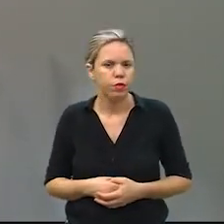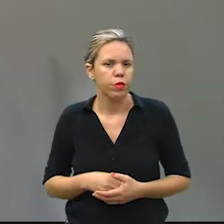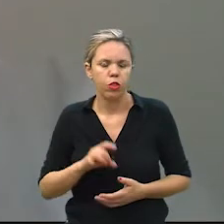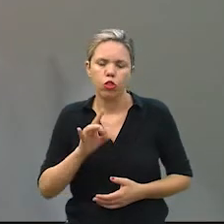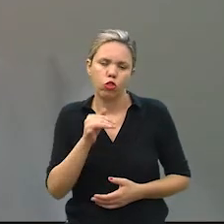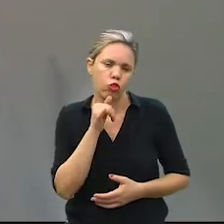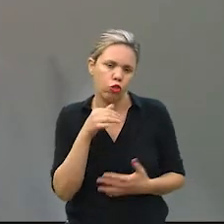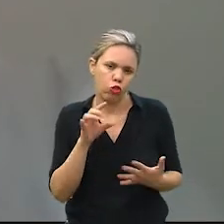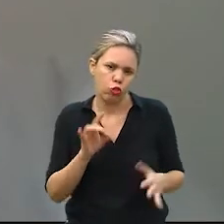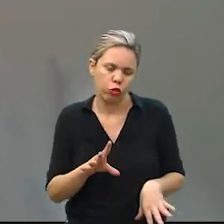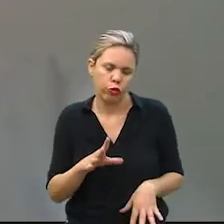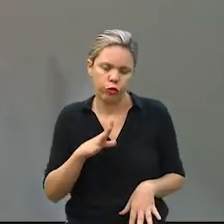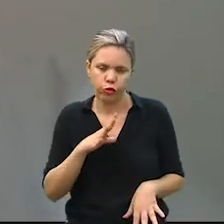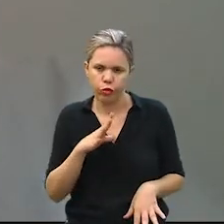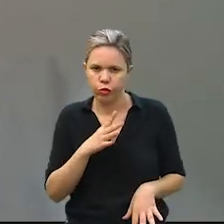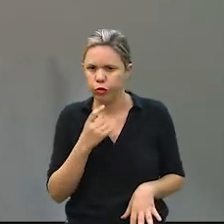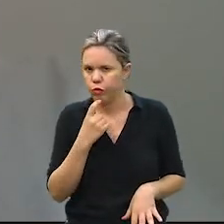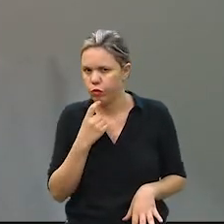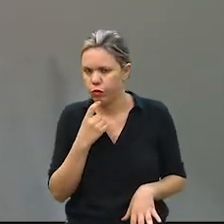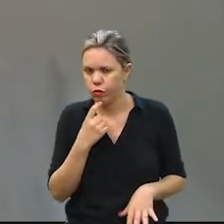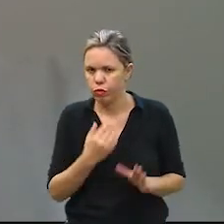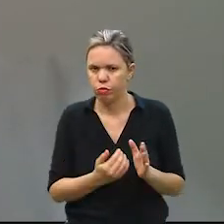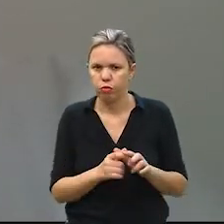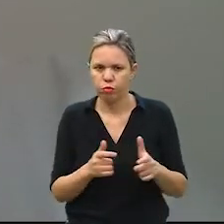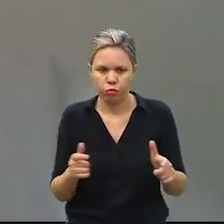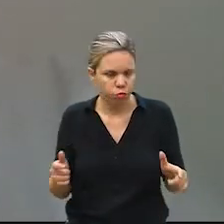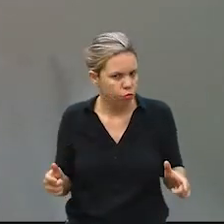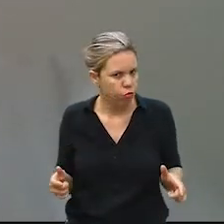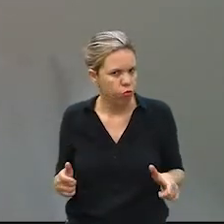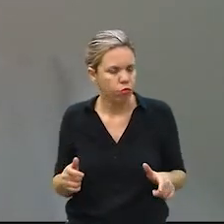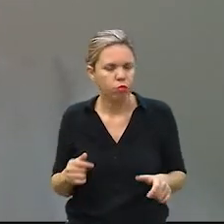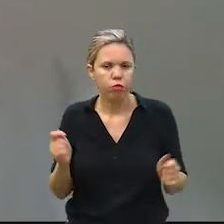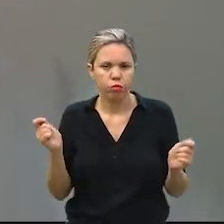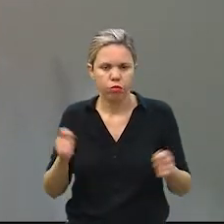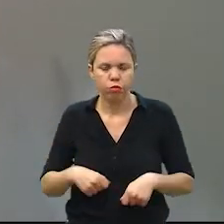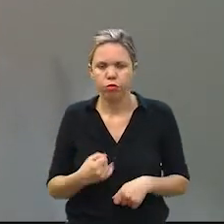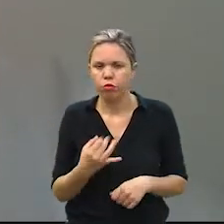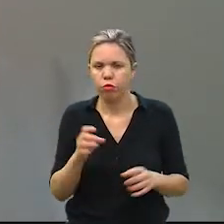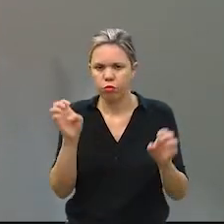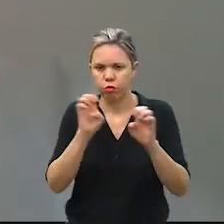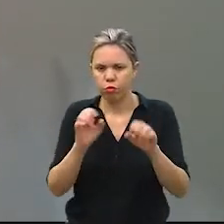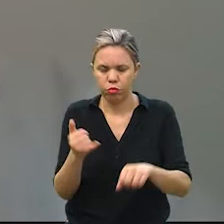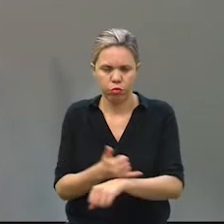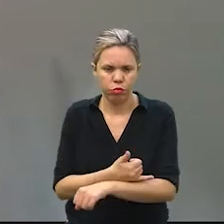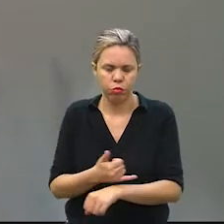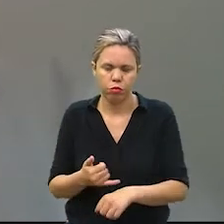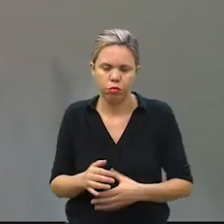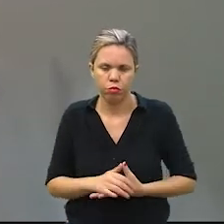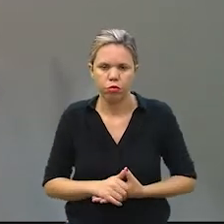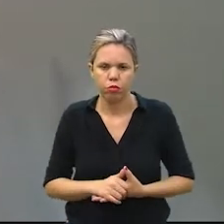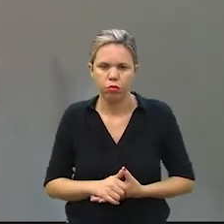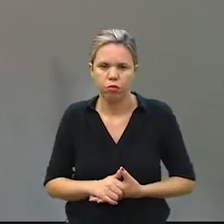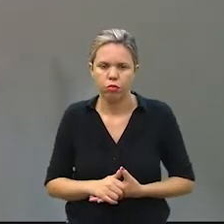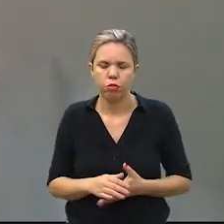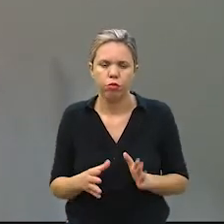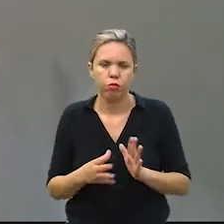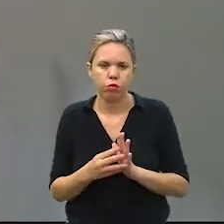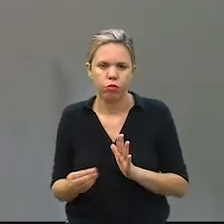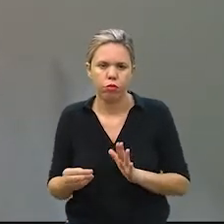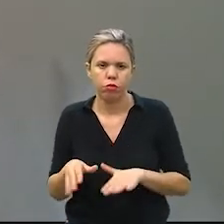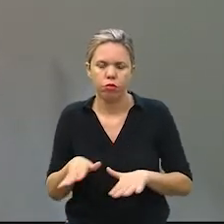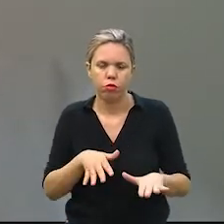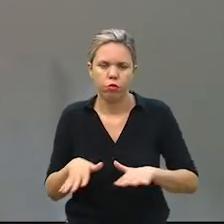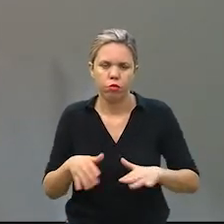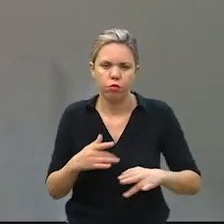dando exemplos de que a cidade de Campinas vinha crescendo na sua capacidade de infraestrutura, inclusive no modal da